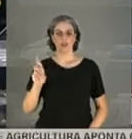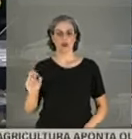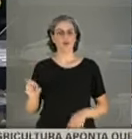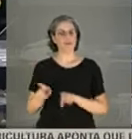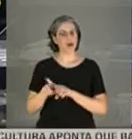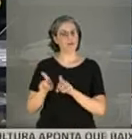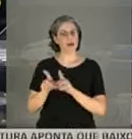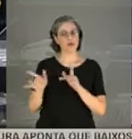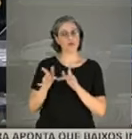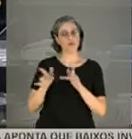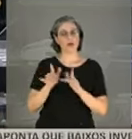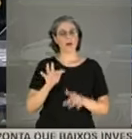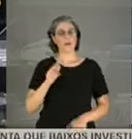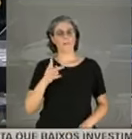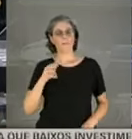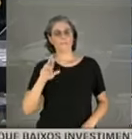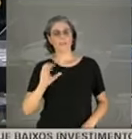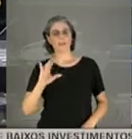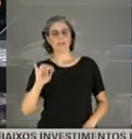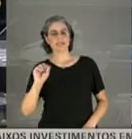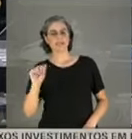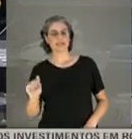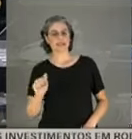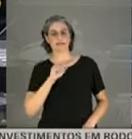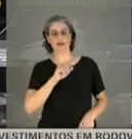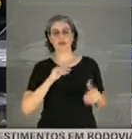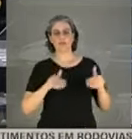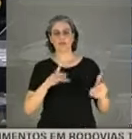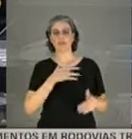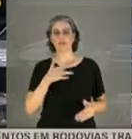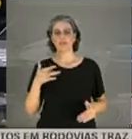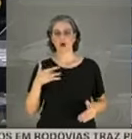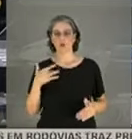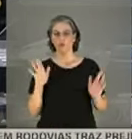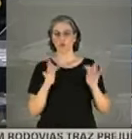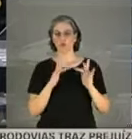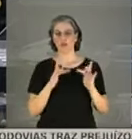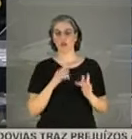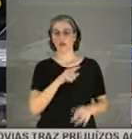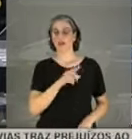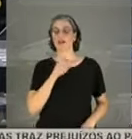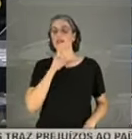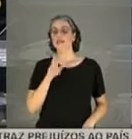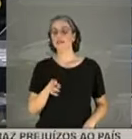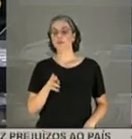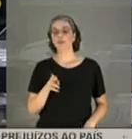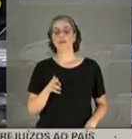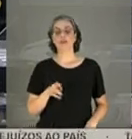aos gestores do alto escalão do Ministério da Saúde? O depoente respondeu